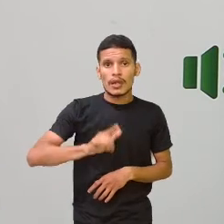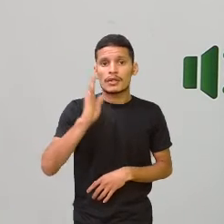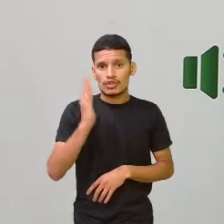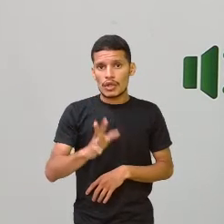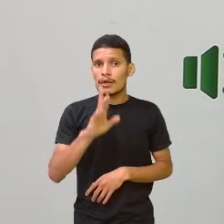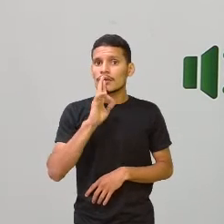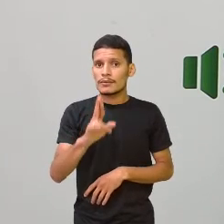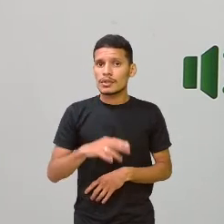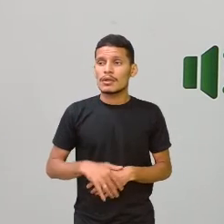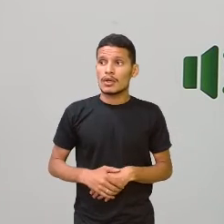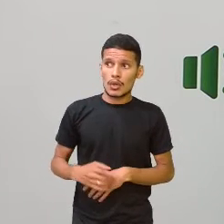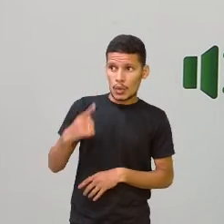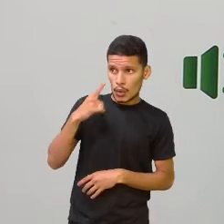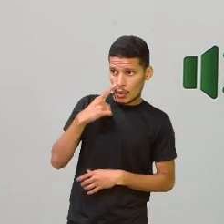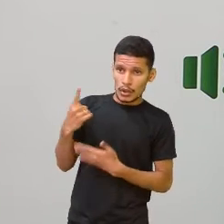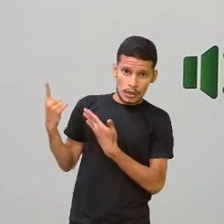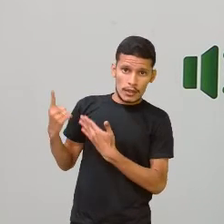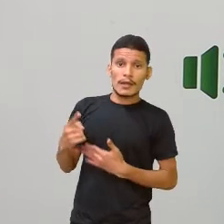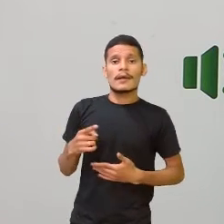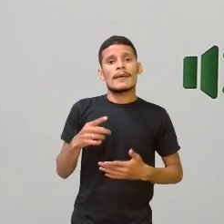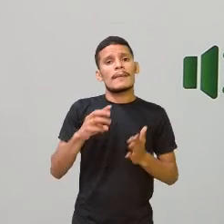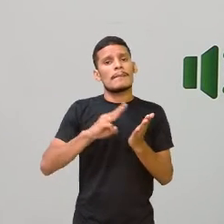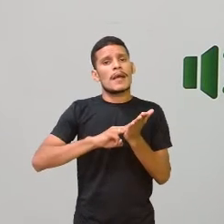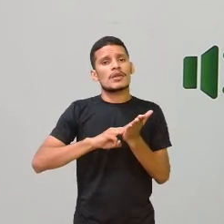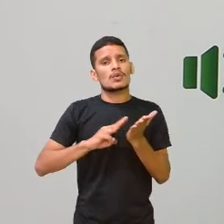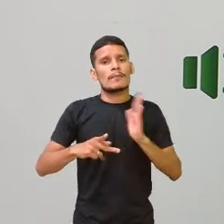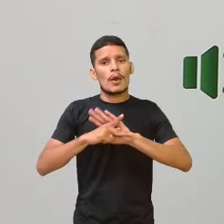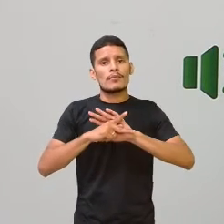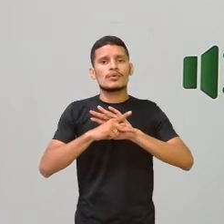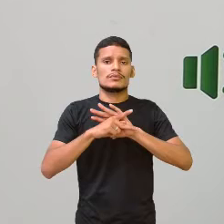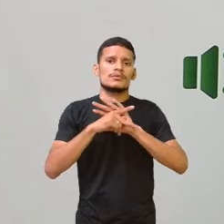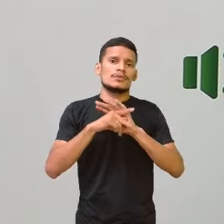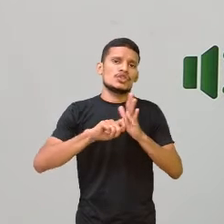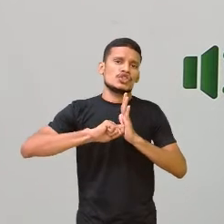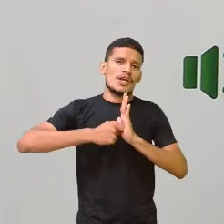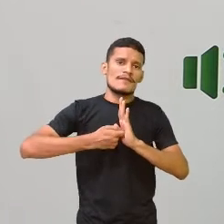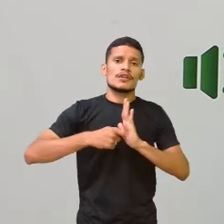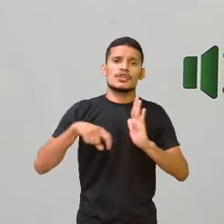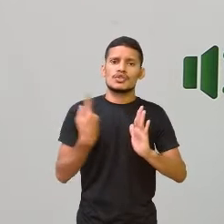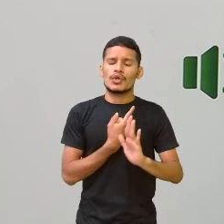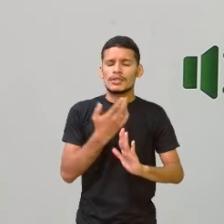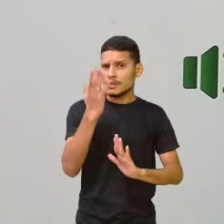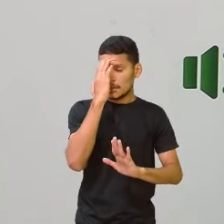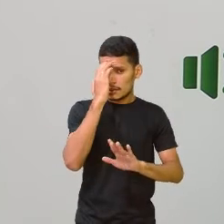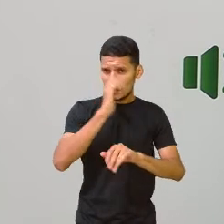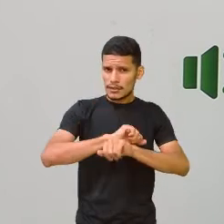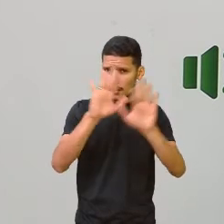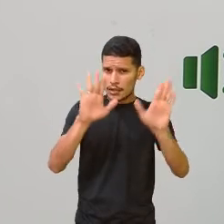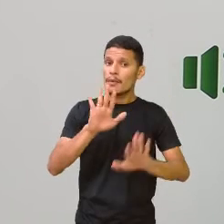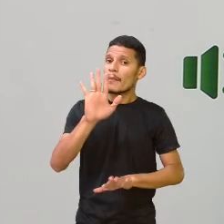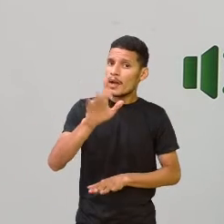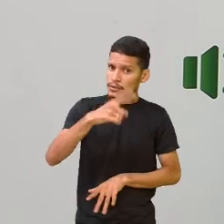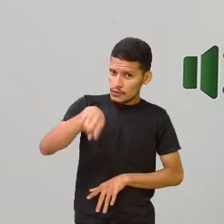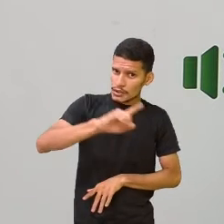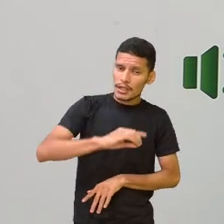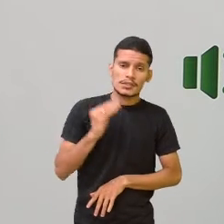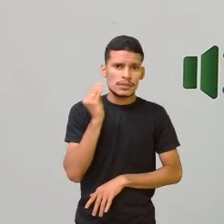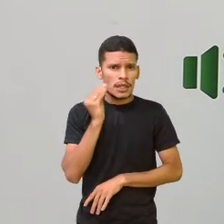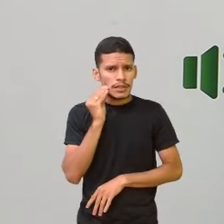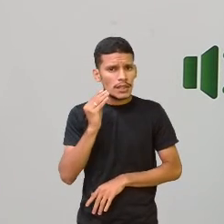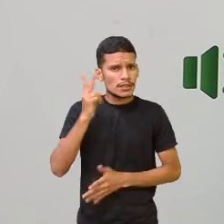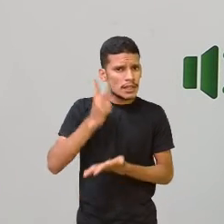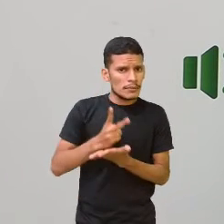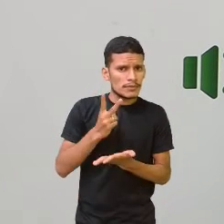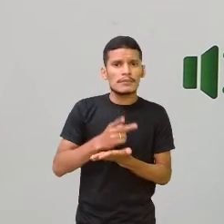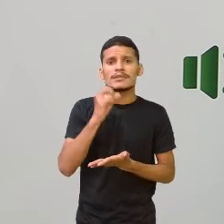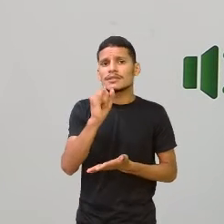Eu trouxe o método da chave só para a gente amarrar a informação. Mas tenta sempre, quando os números forem